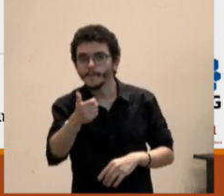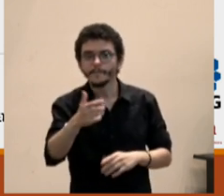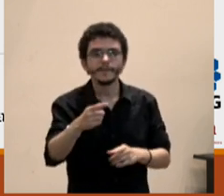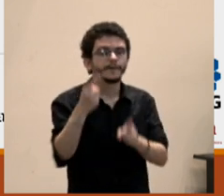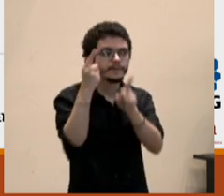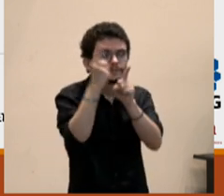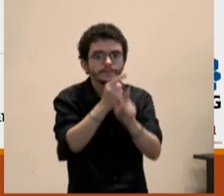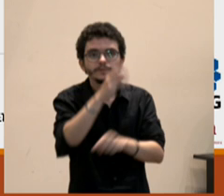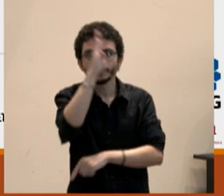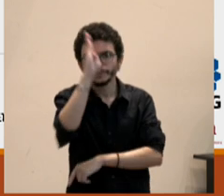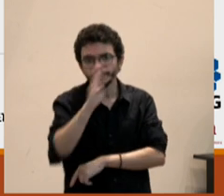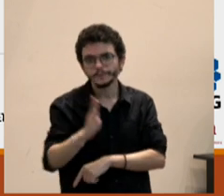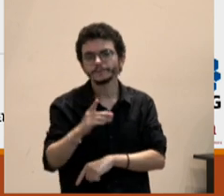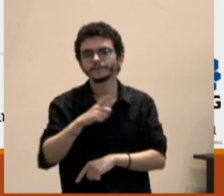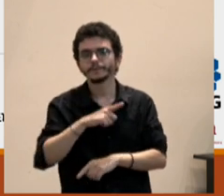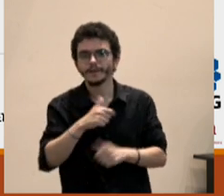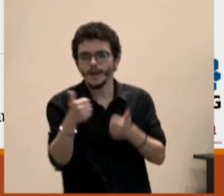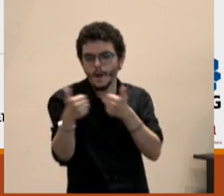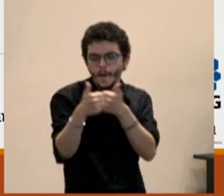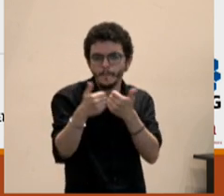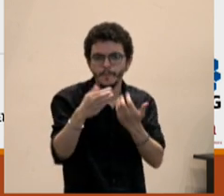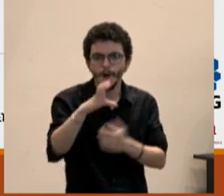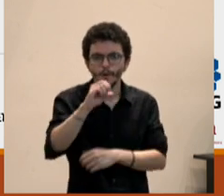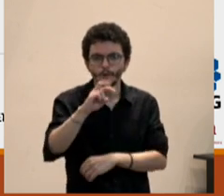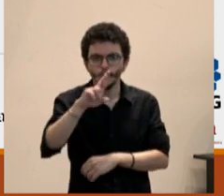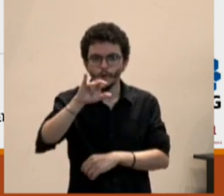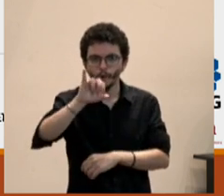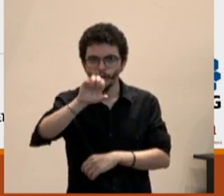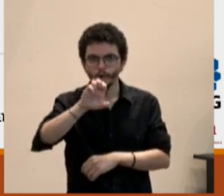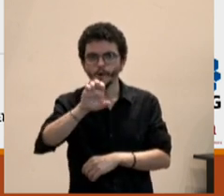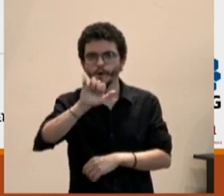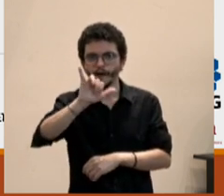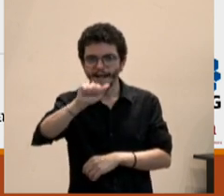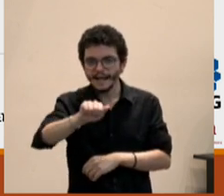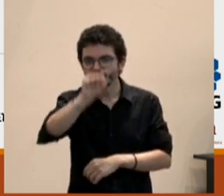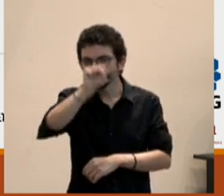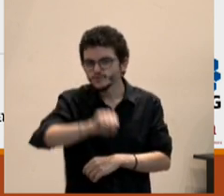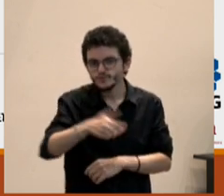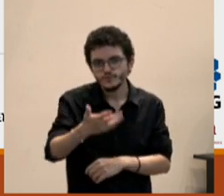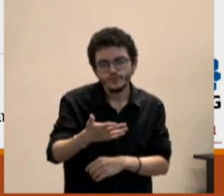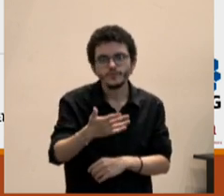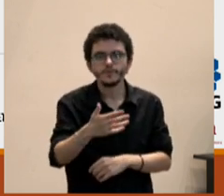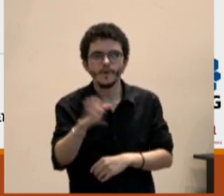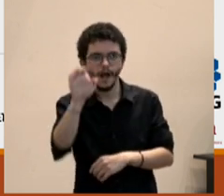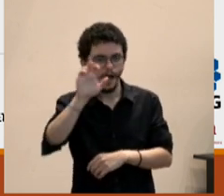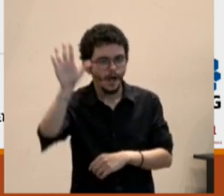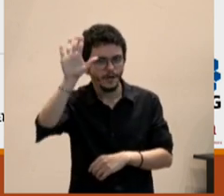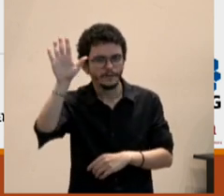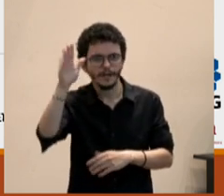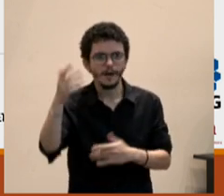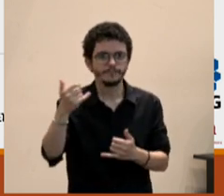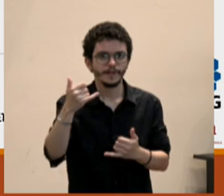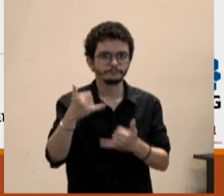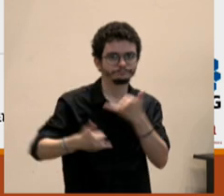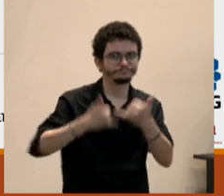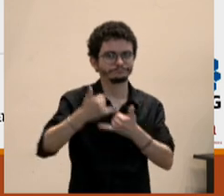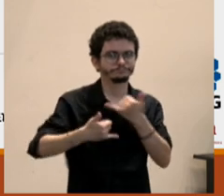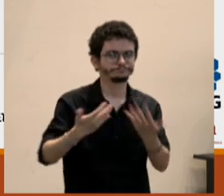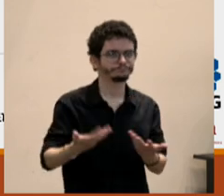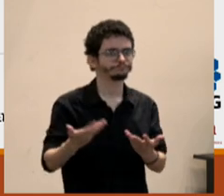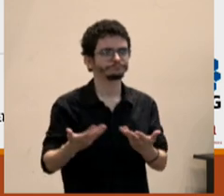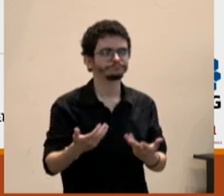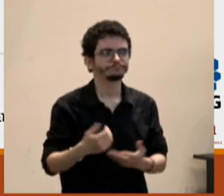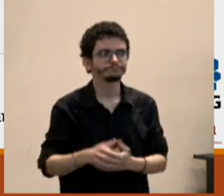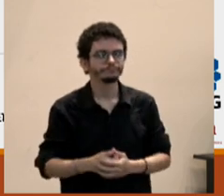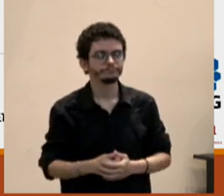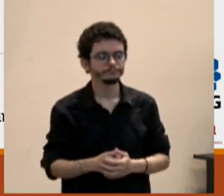Brasil com Coreia do Sul, Finlândia, Polônia, né? É brincadeira, né? Tinha um repórter me entrevistando aí